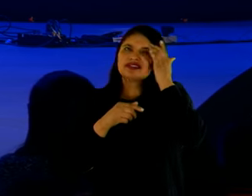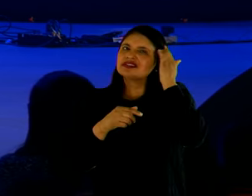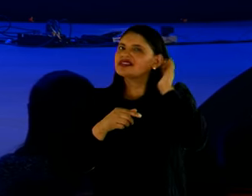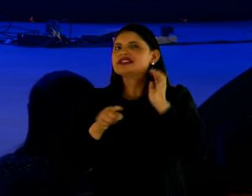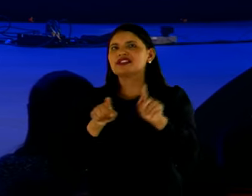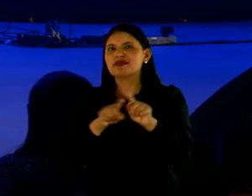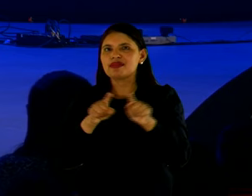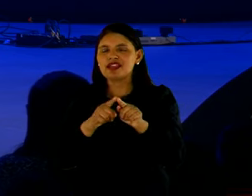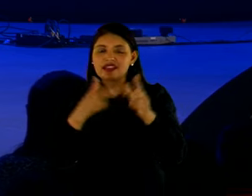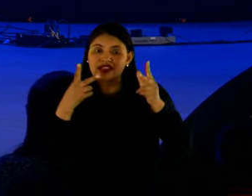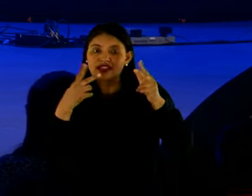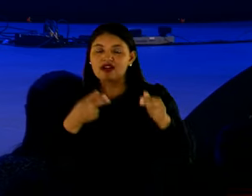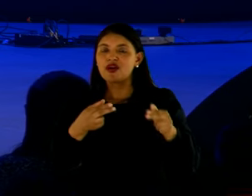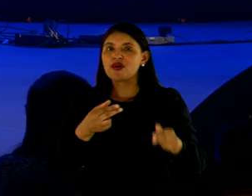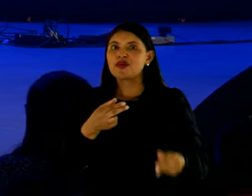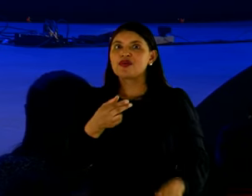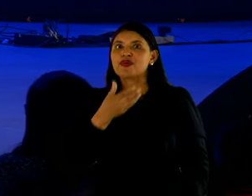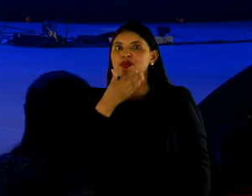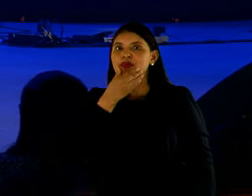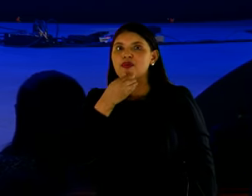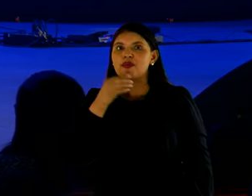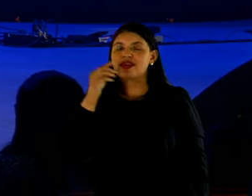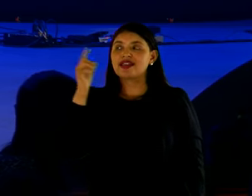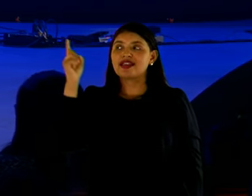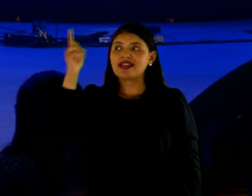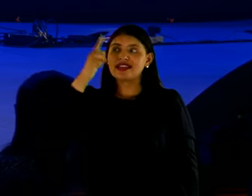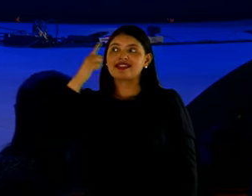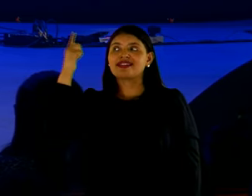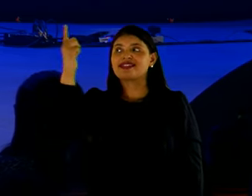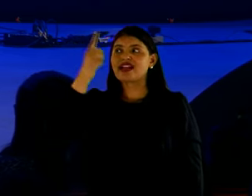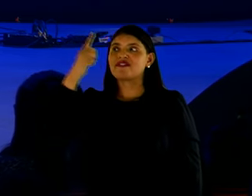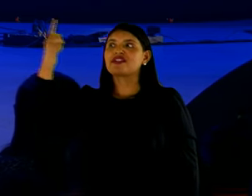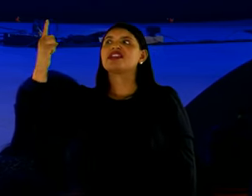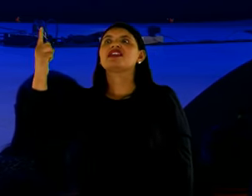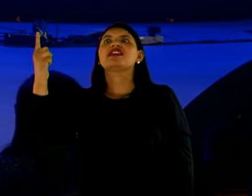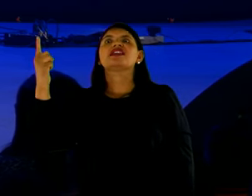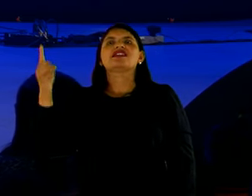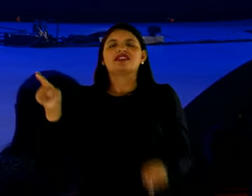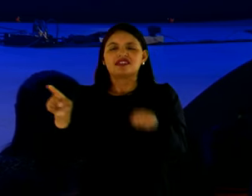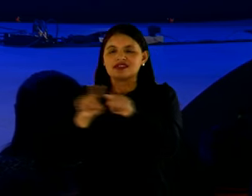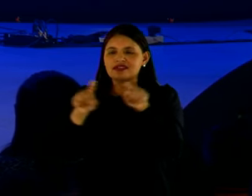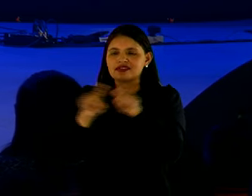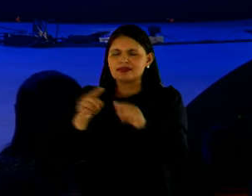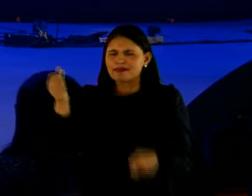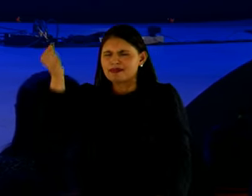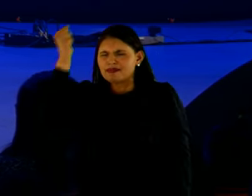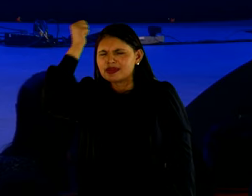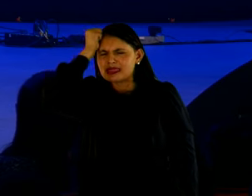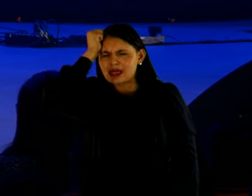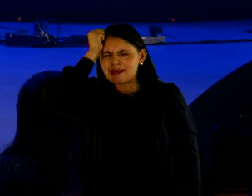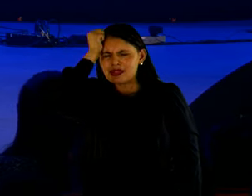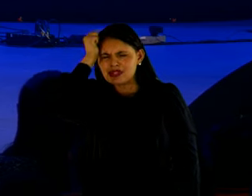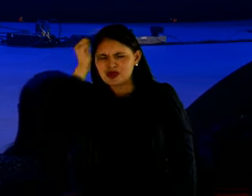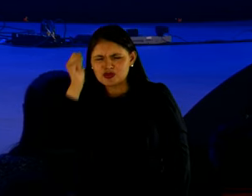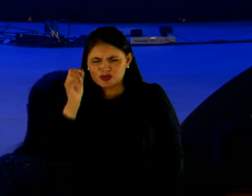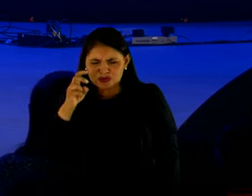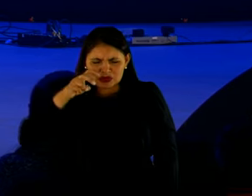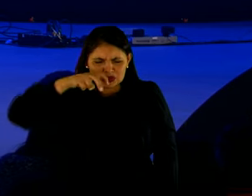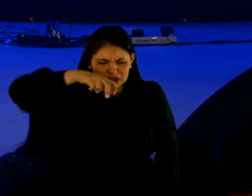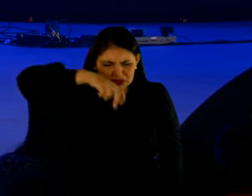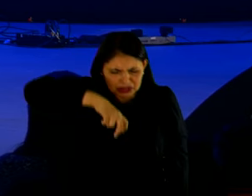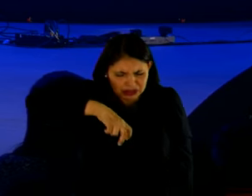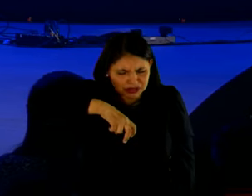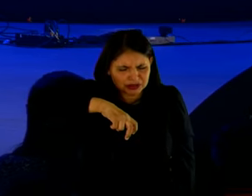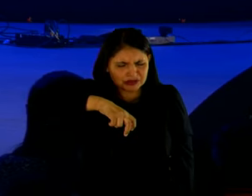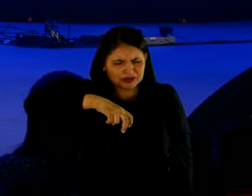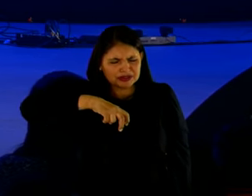sopo, torna-me mais brancos do que a lã branca. Eu errei. É legal isso, sabe,